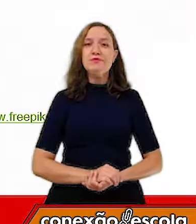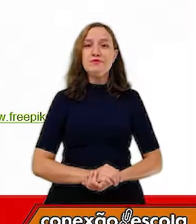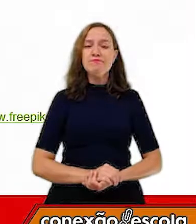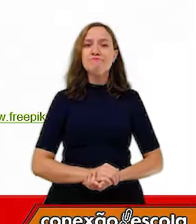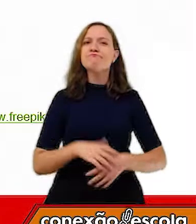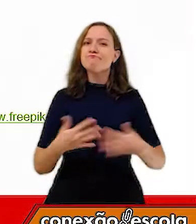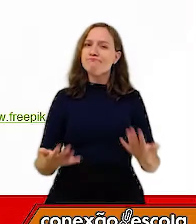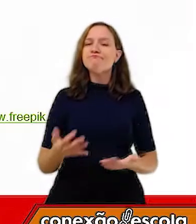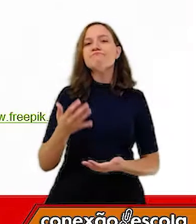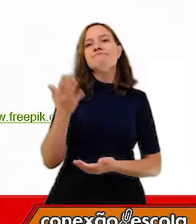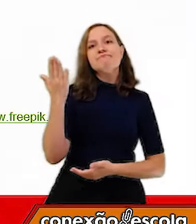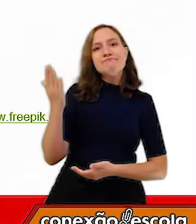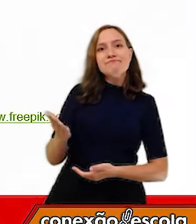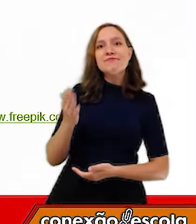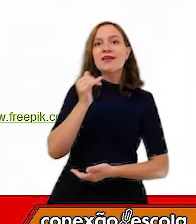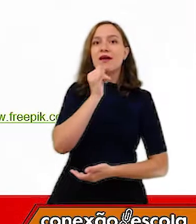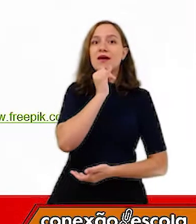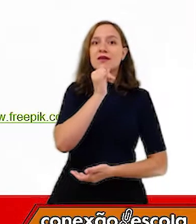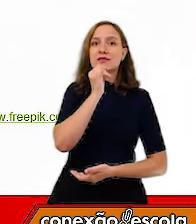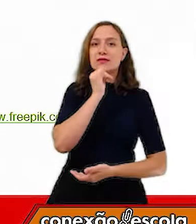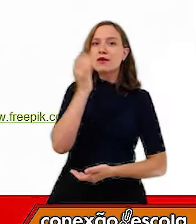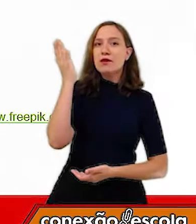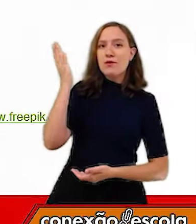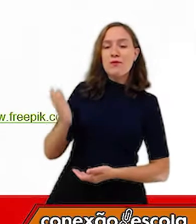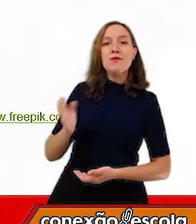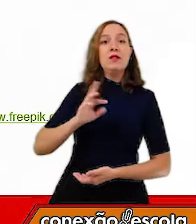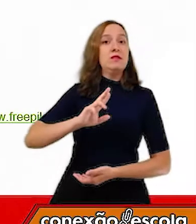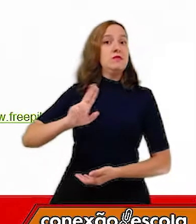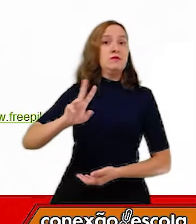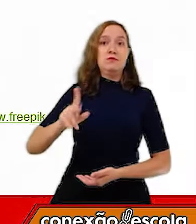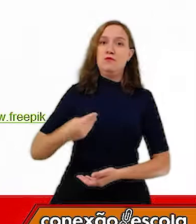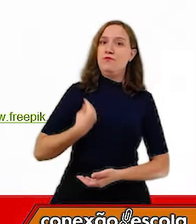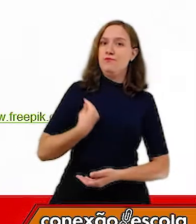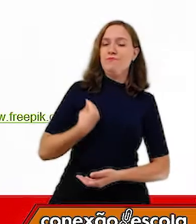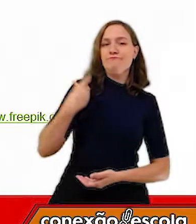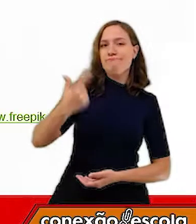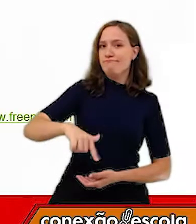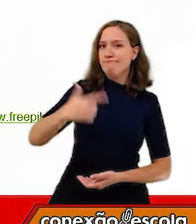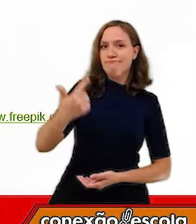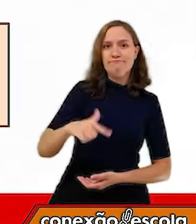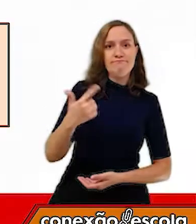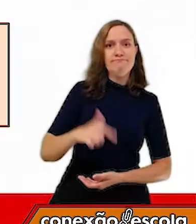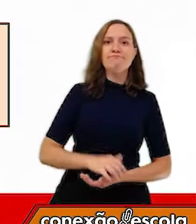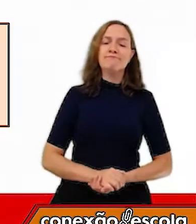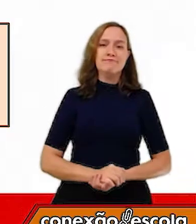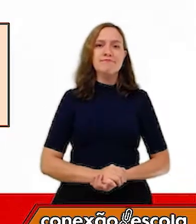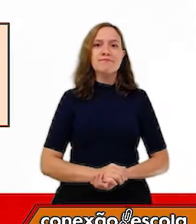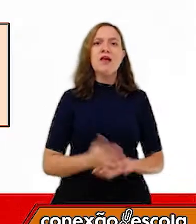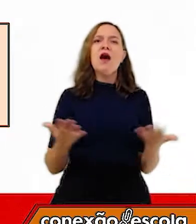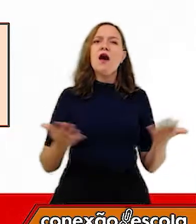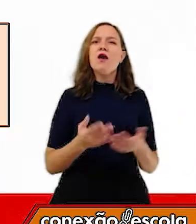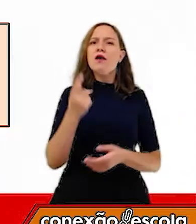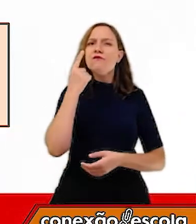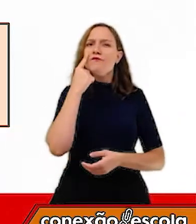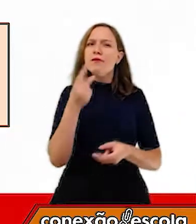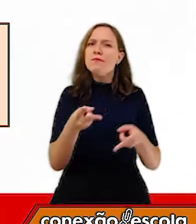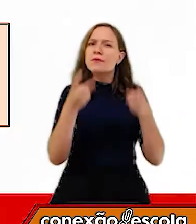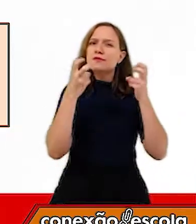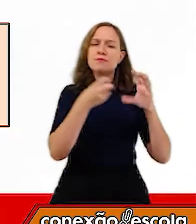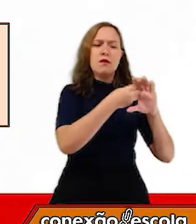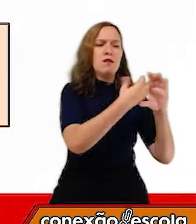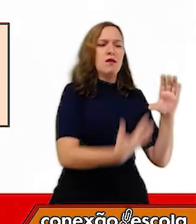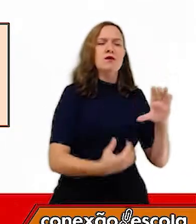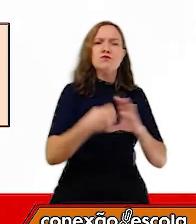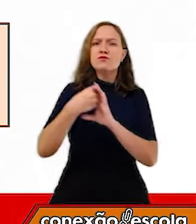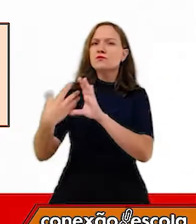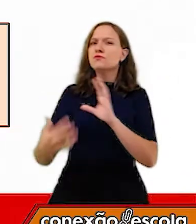Então, esses são os elementos não vivos. E as características que se diferenciam um do